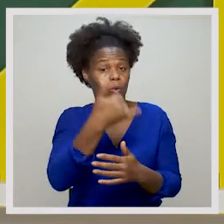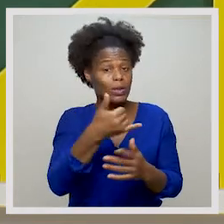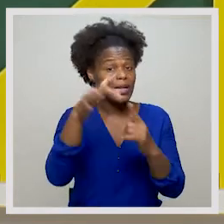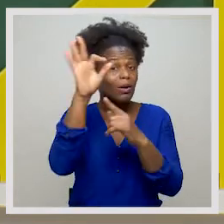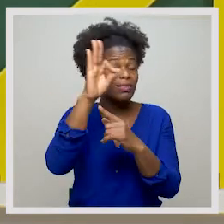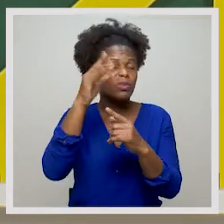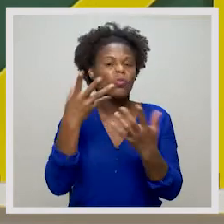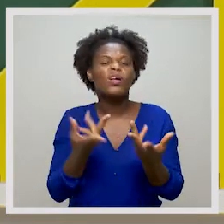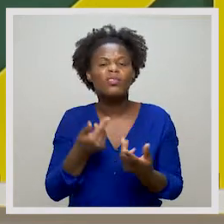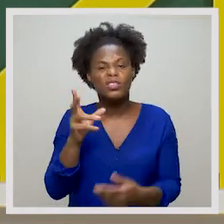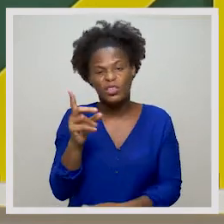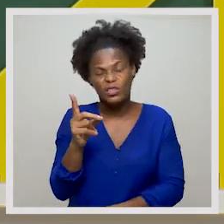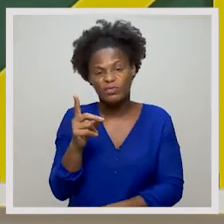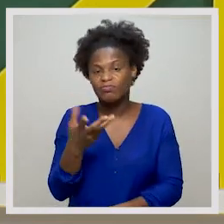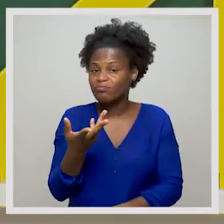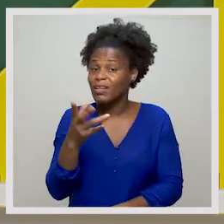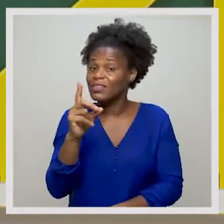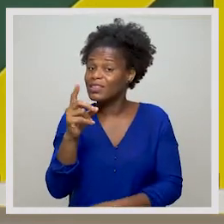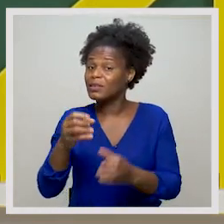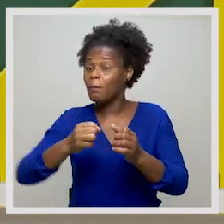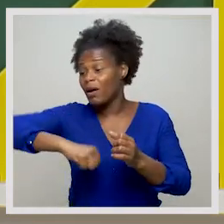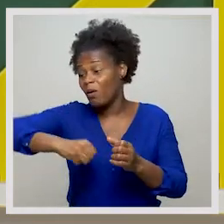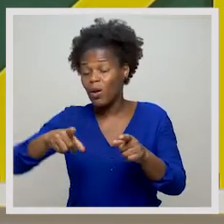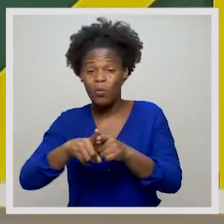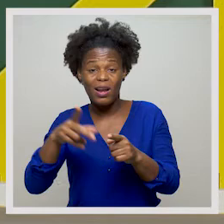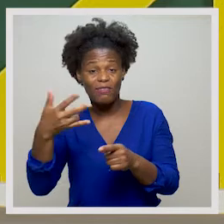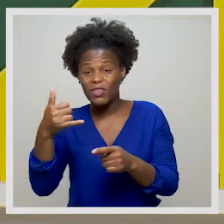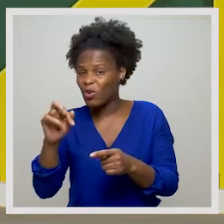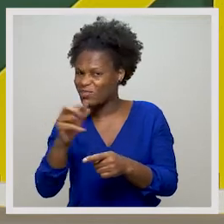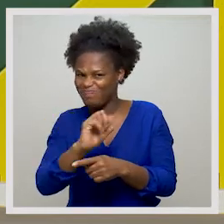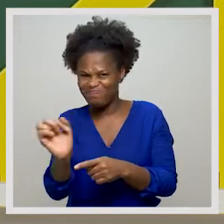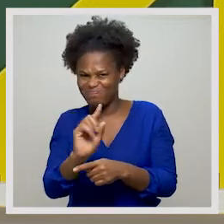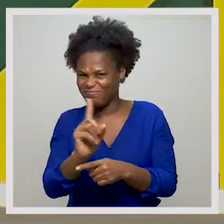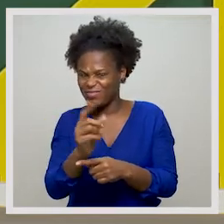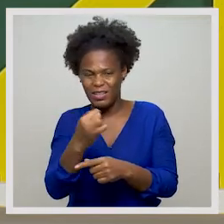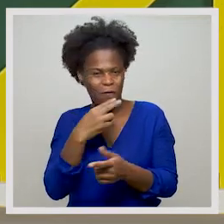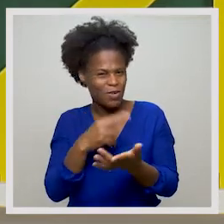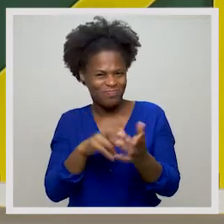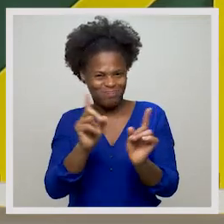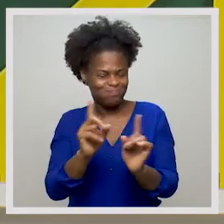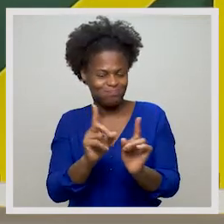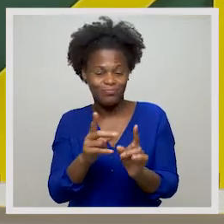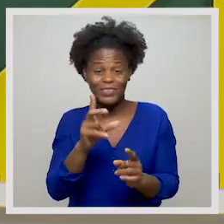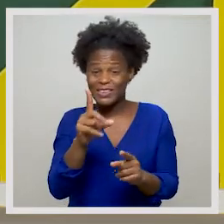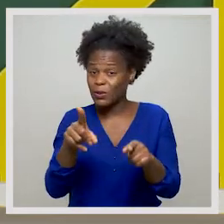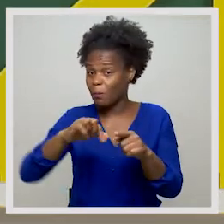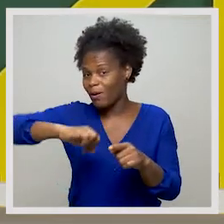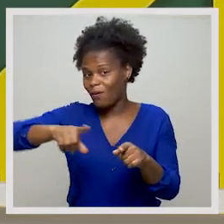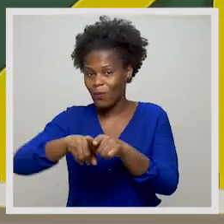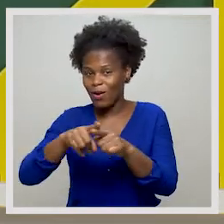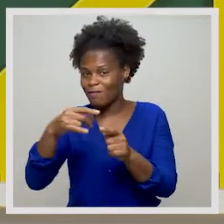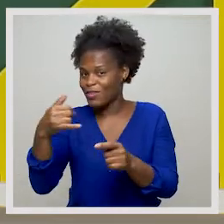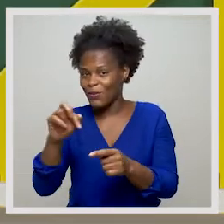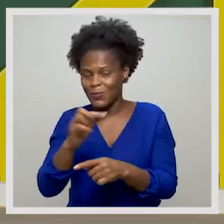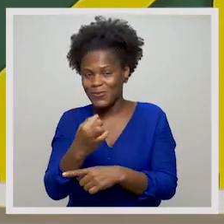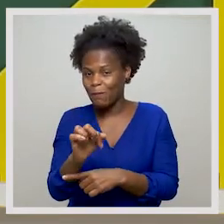a 4, que dá 16. 16 maior ou igual a 28. Isso não é verdade, 16 não é maior ou igual a 28. Então,